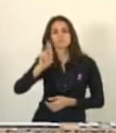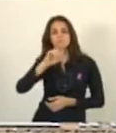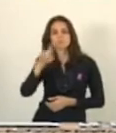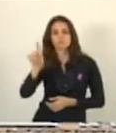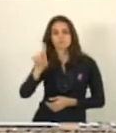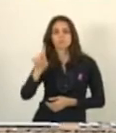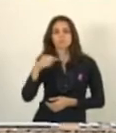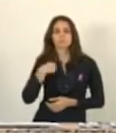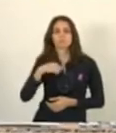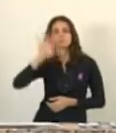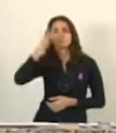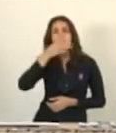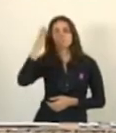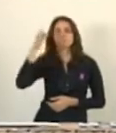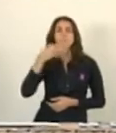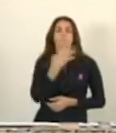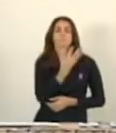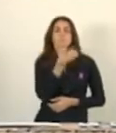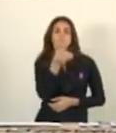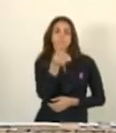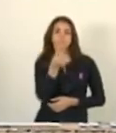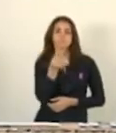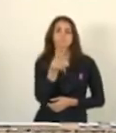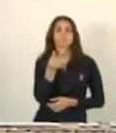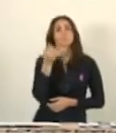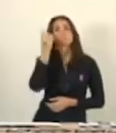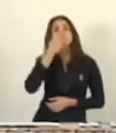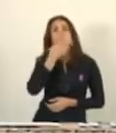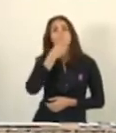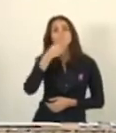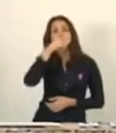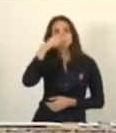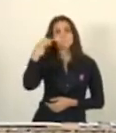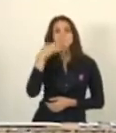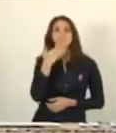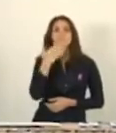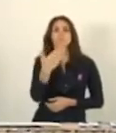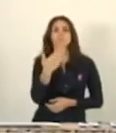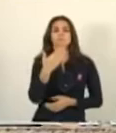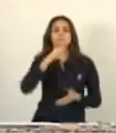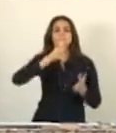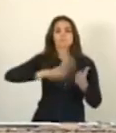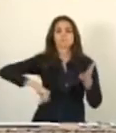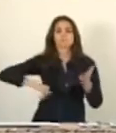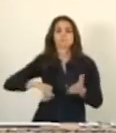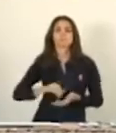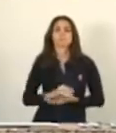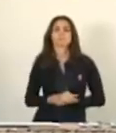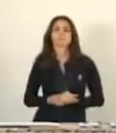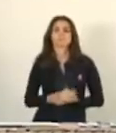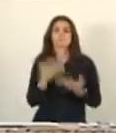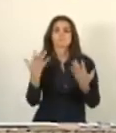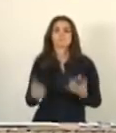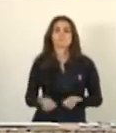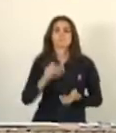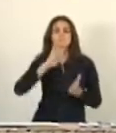como se encontram. Os contrários se manifestam. O item 46, deputado Capitão Assunção, acabou de me solicitar a baixada de pauta.